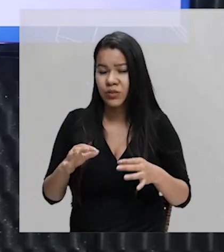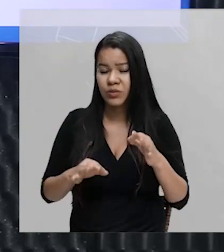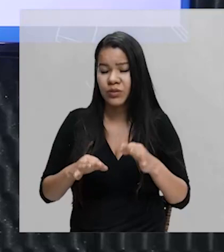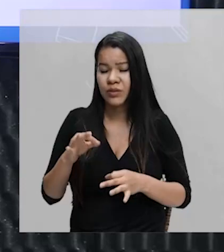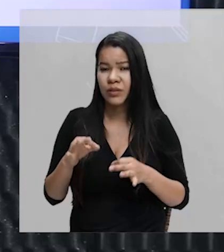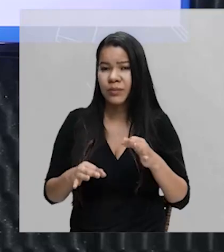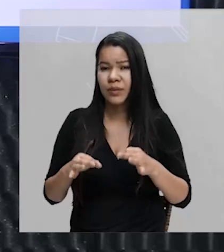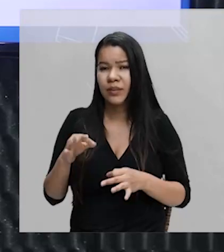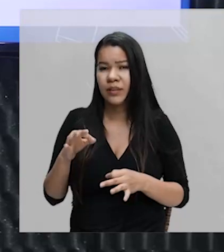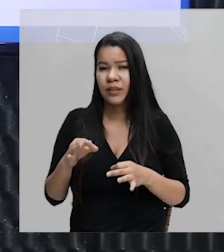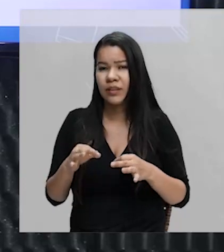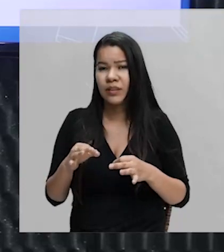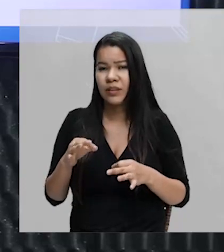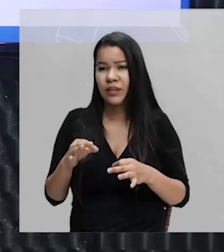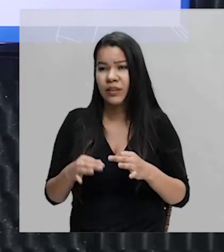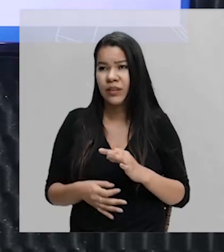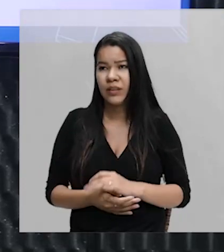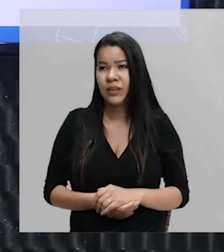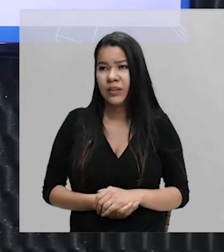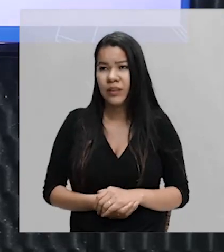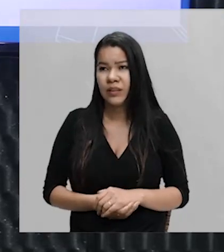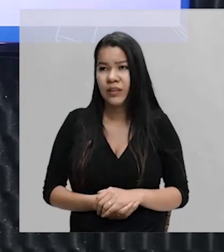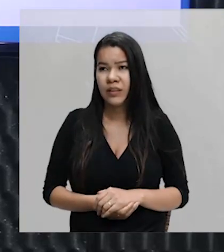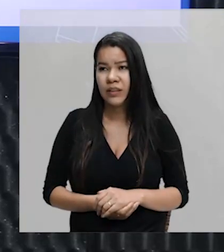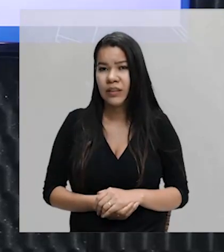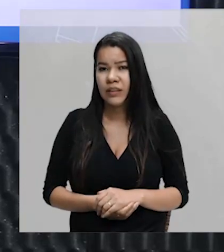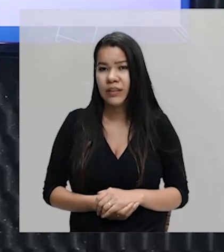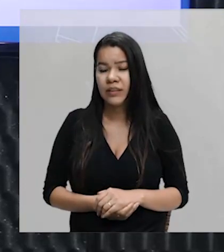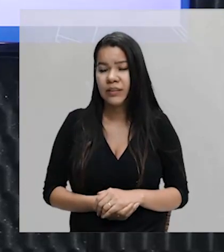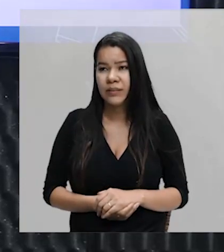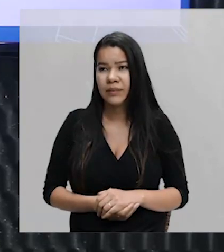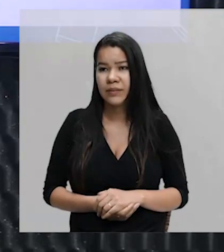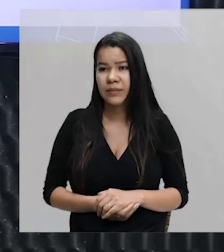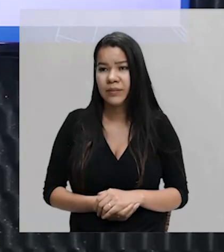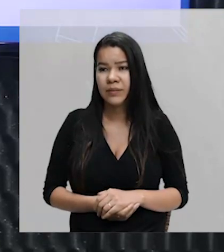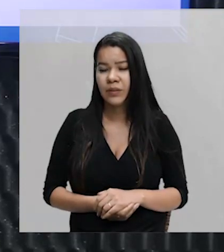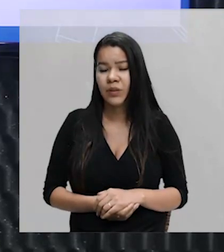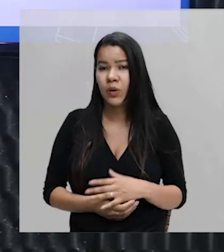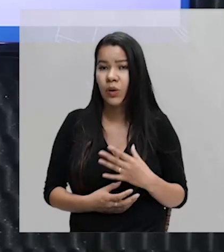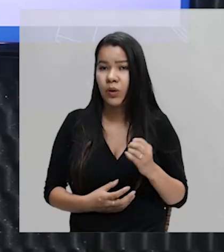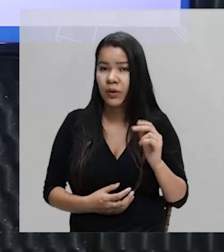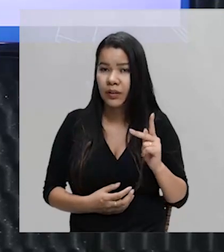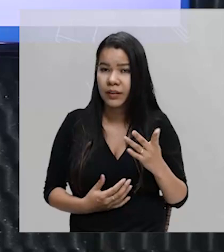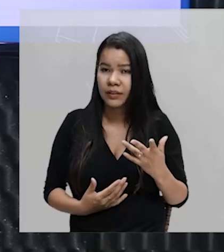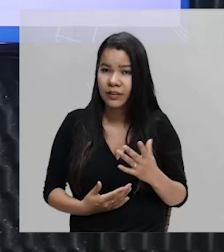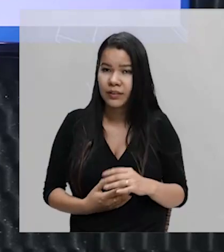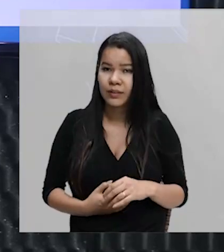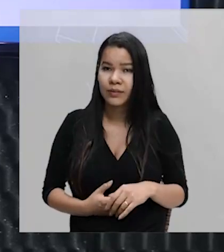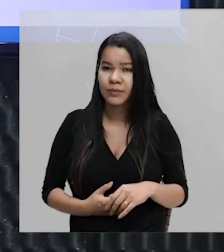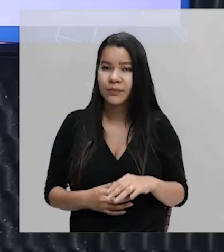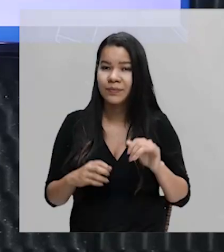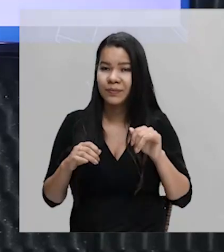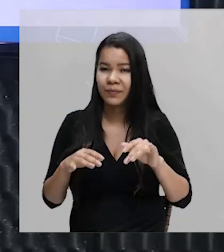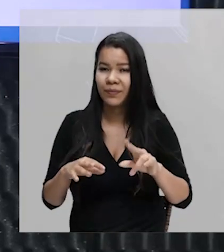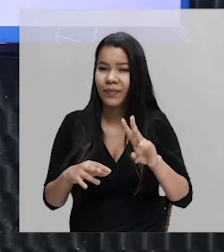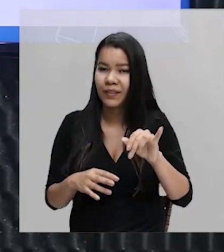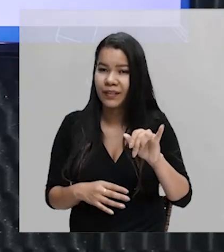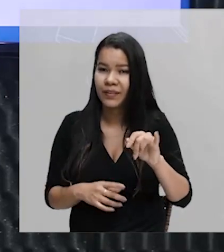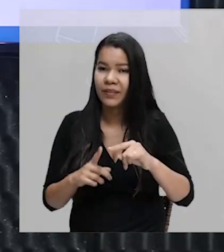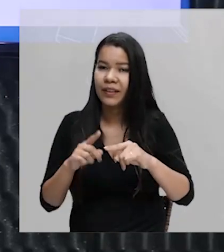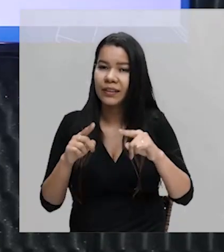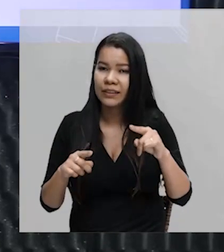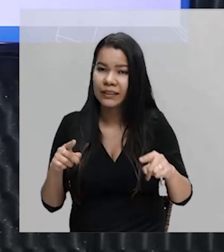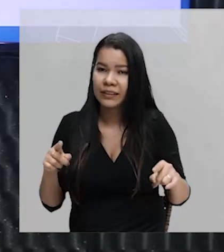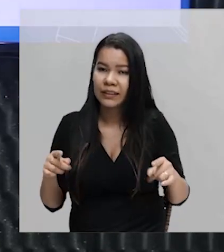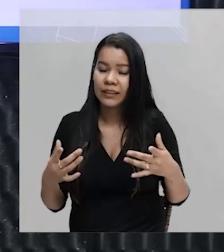por conta da variação do fluxo, ok? Então o fluxo está variando, então está variando o